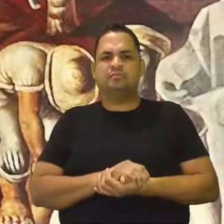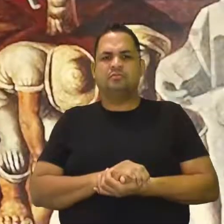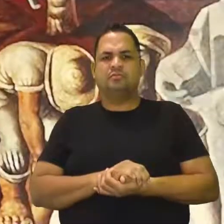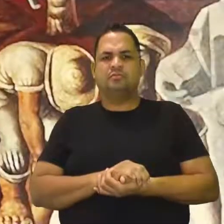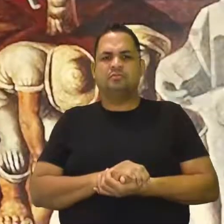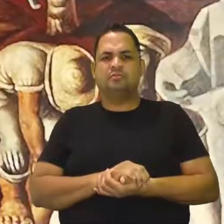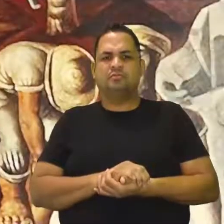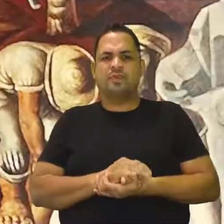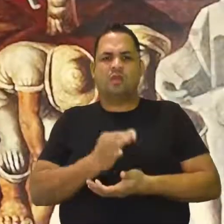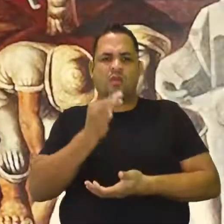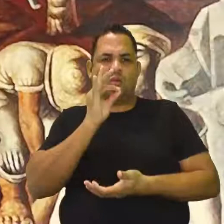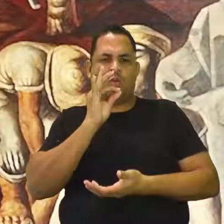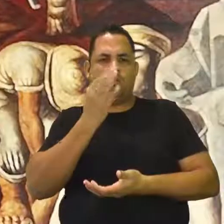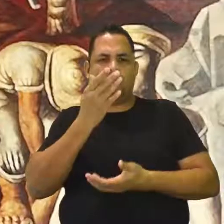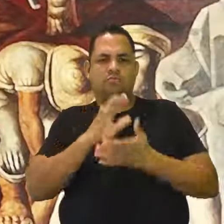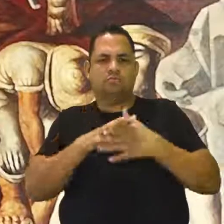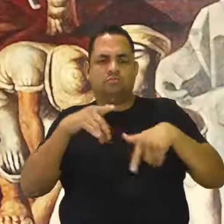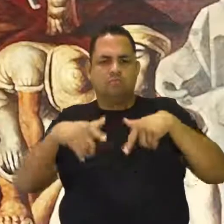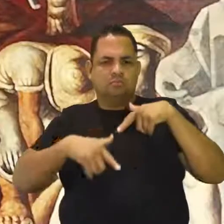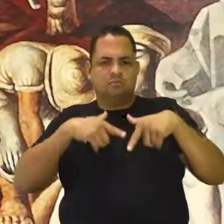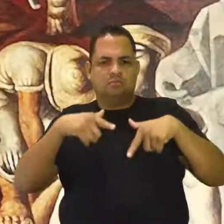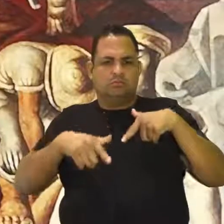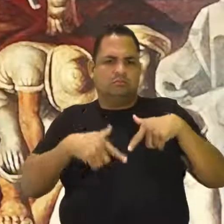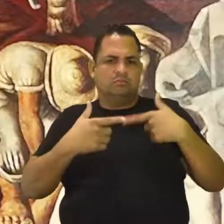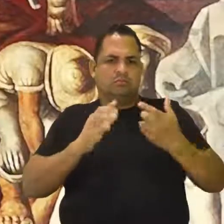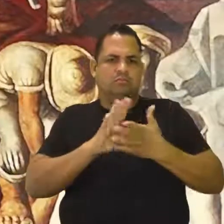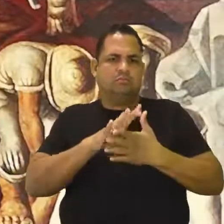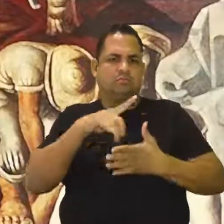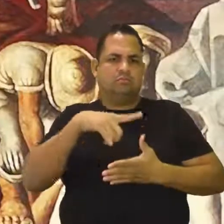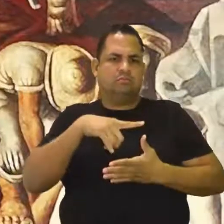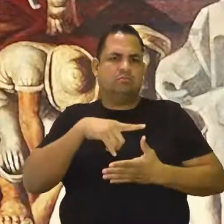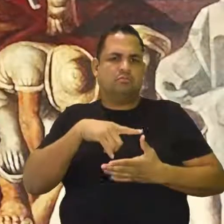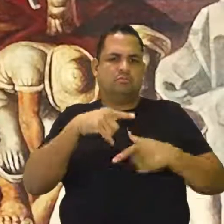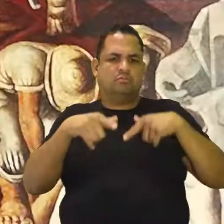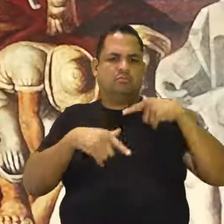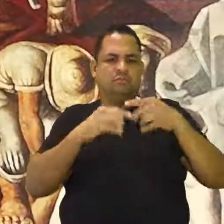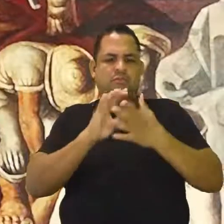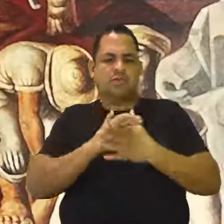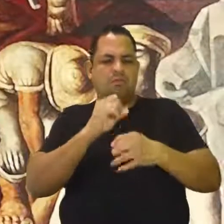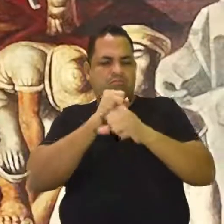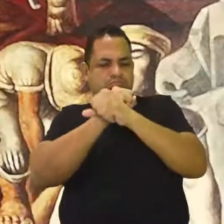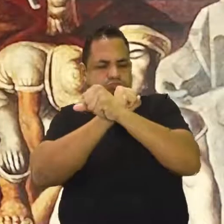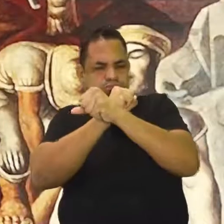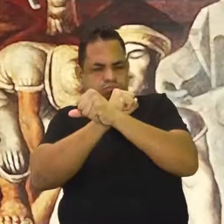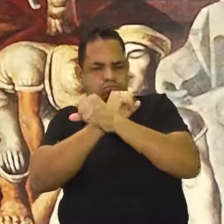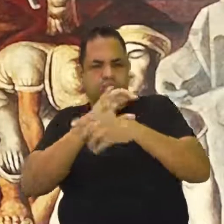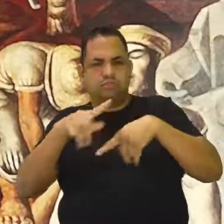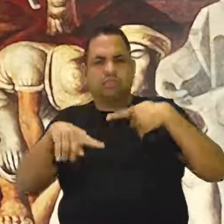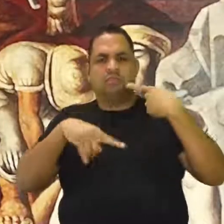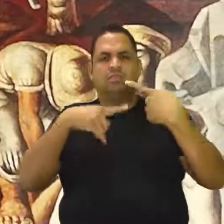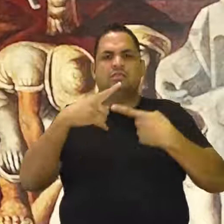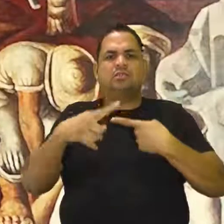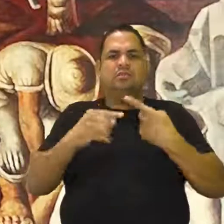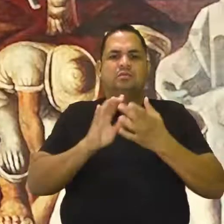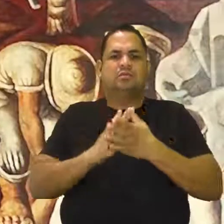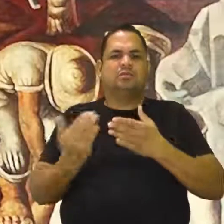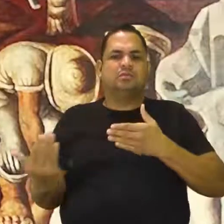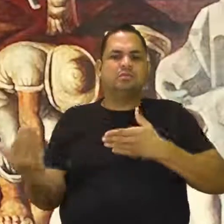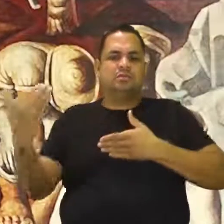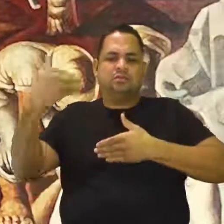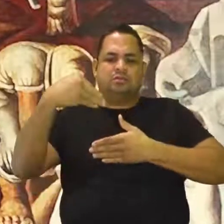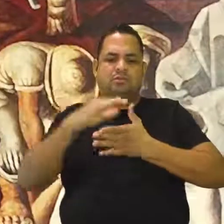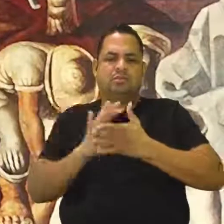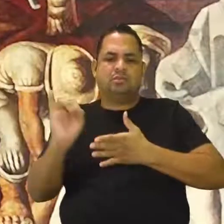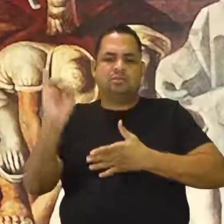O café que era produzido, o café que tinha sido produzido pelos escravos, depois nós tivemos a entrada de imigrantes aqui dentro